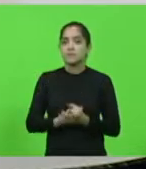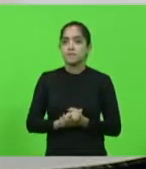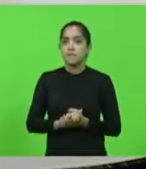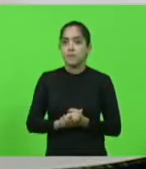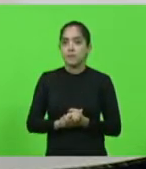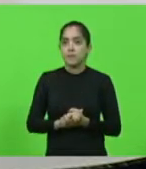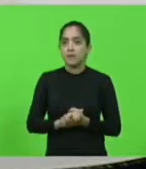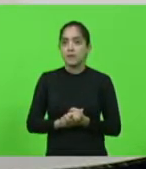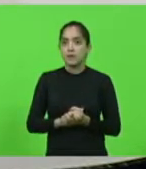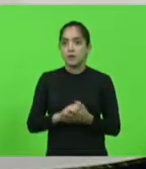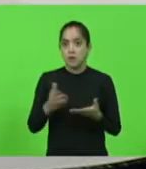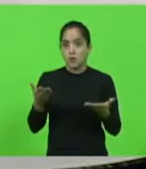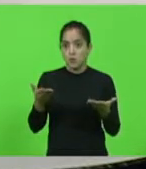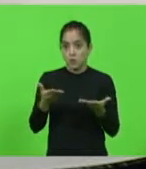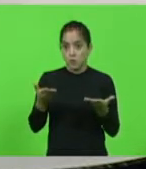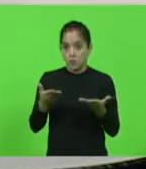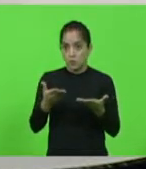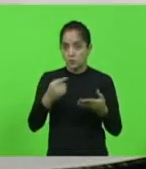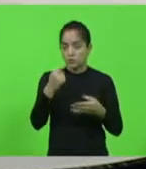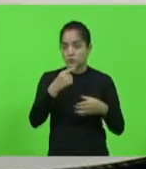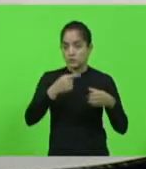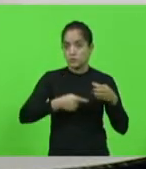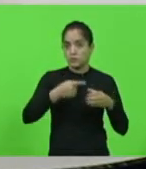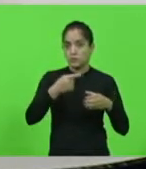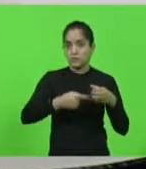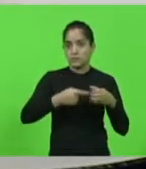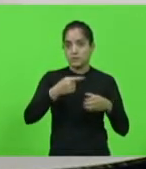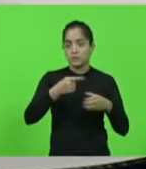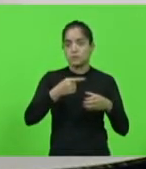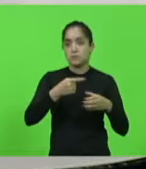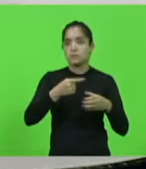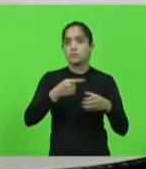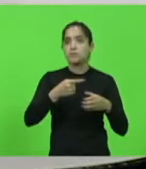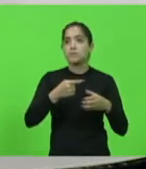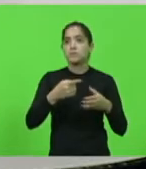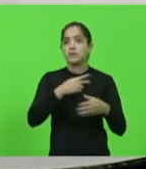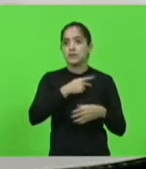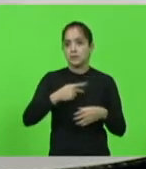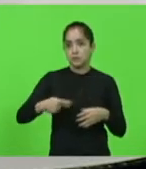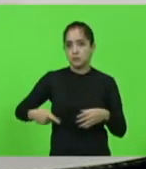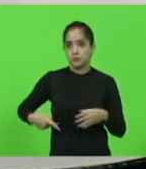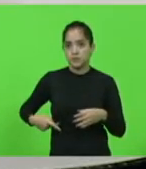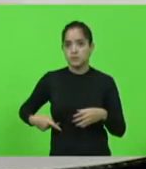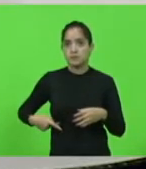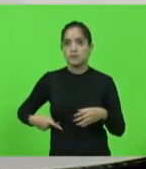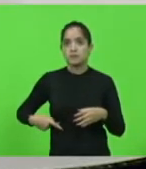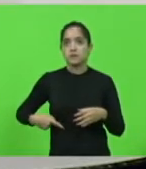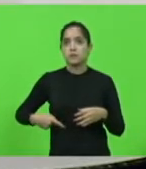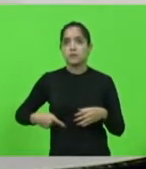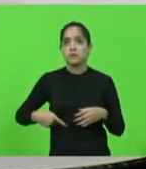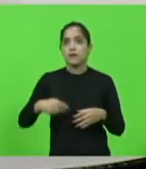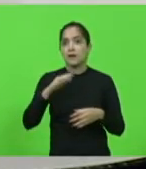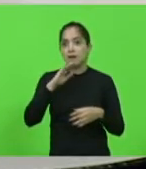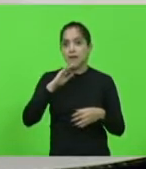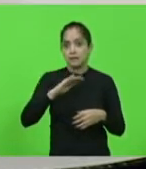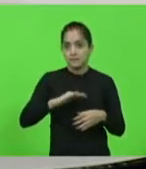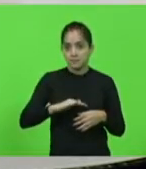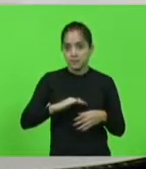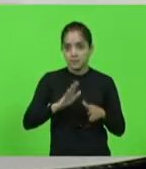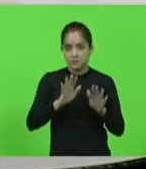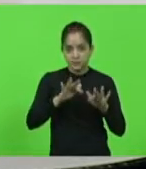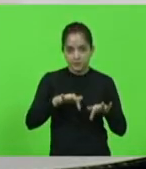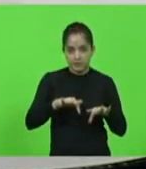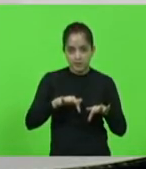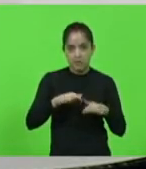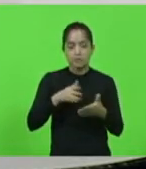nós estamos hoje na comissão em que presido, no final da tarde, nós devemos aprovar